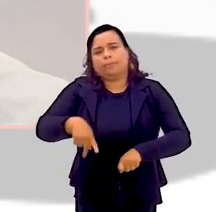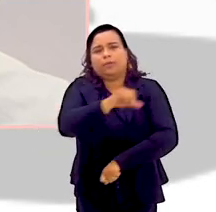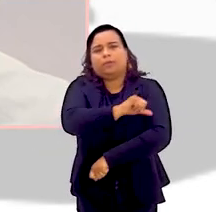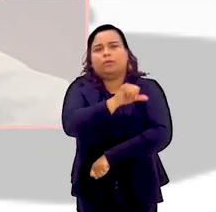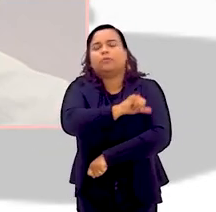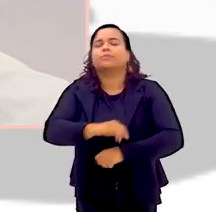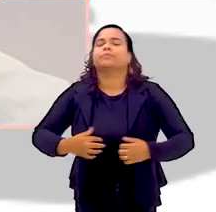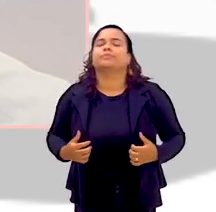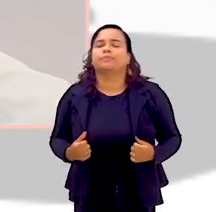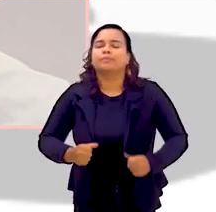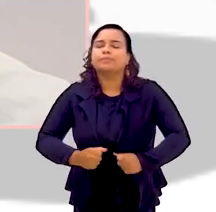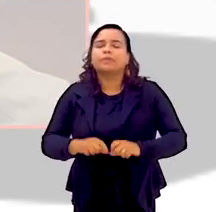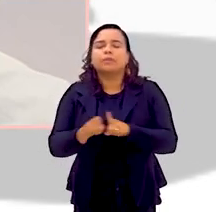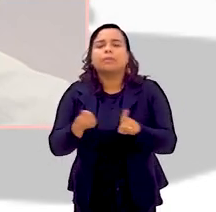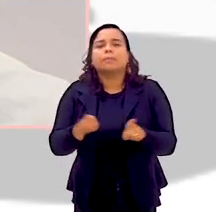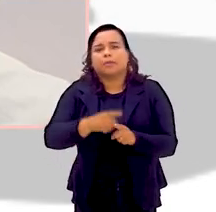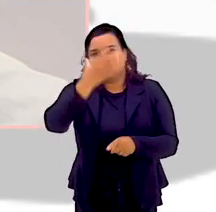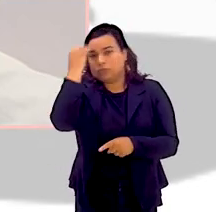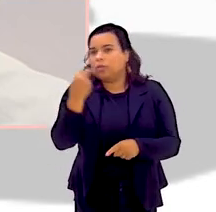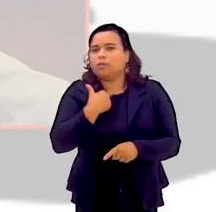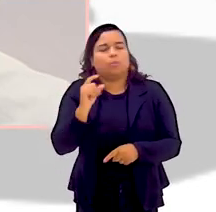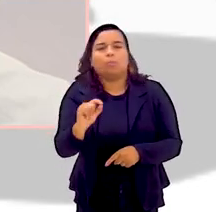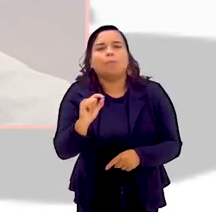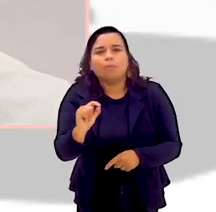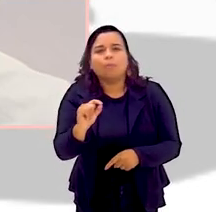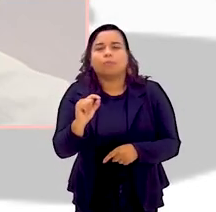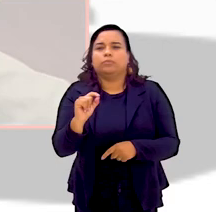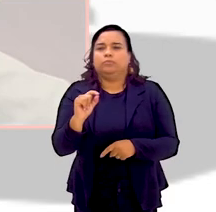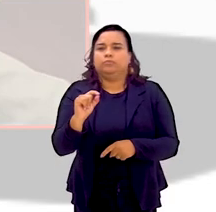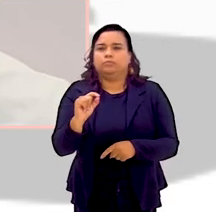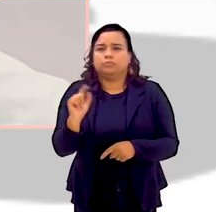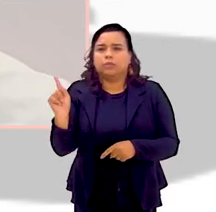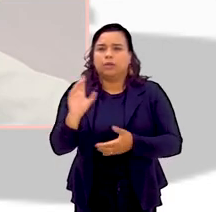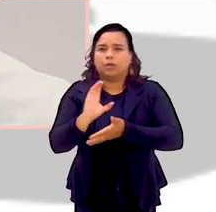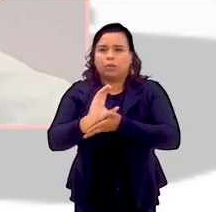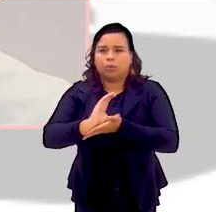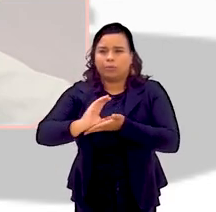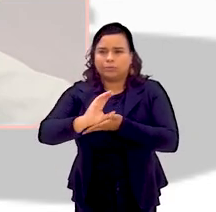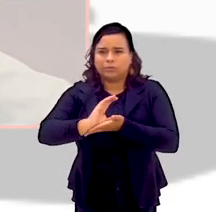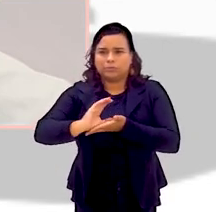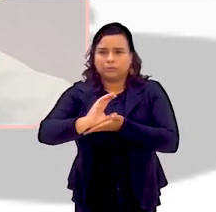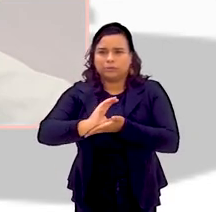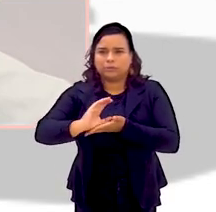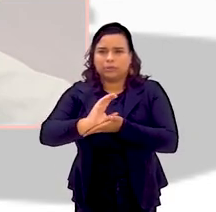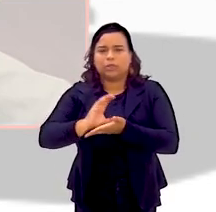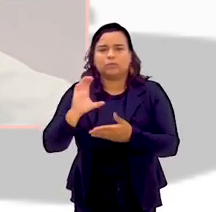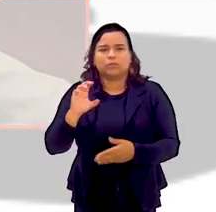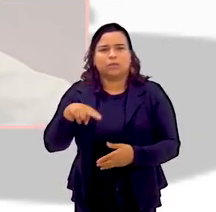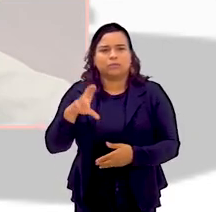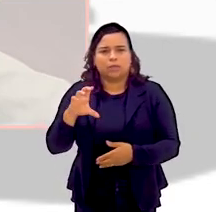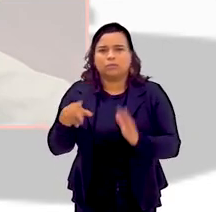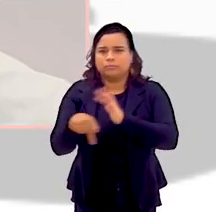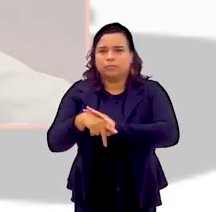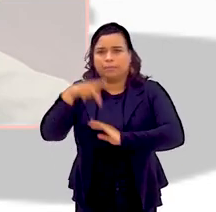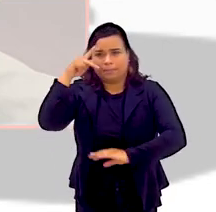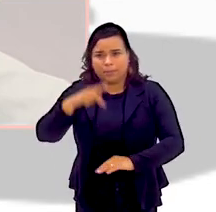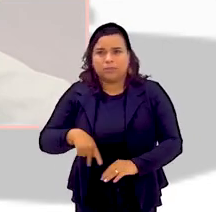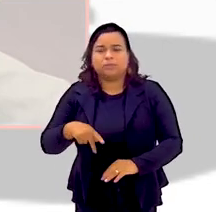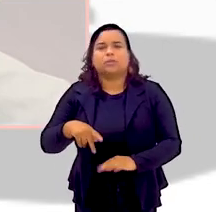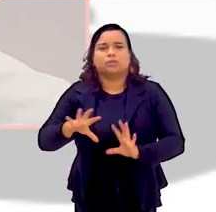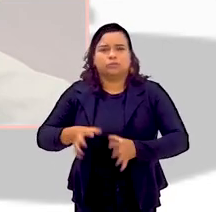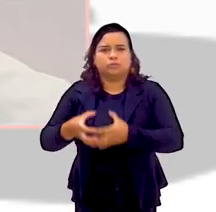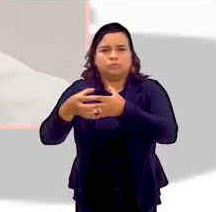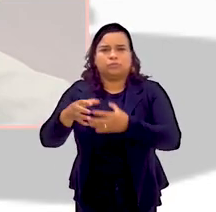Rio. Não esquecendo que o Conselho está dentro da égide da CNC, e o nosso presidente